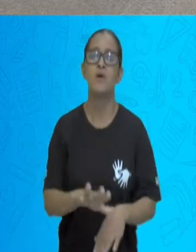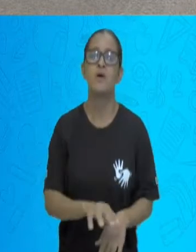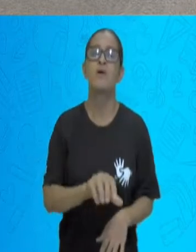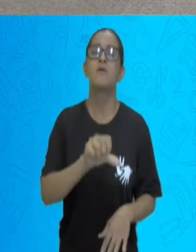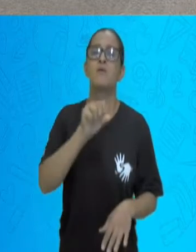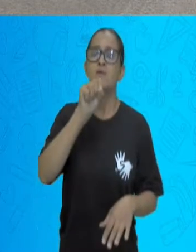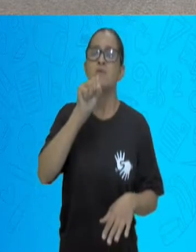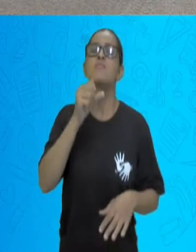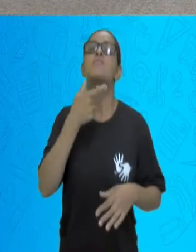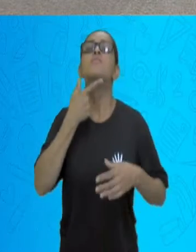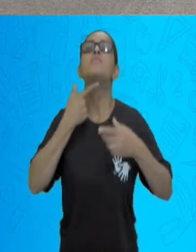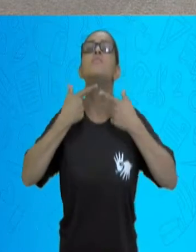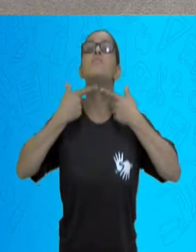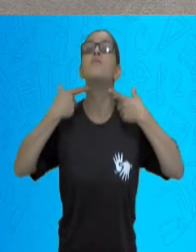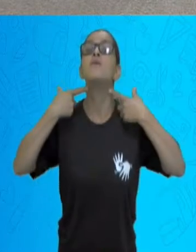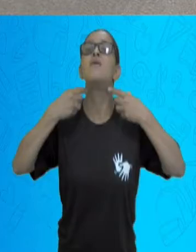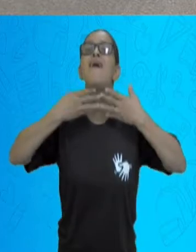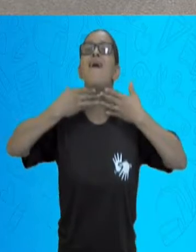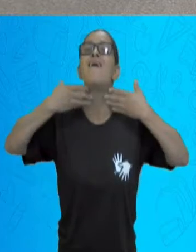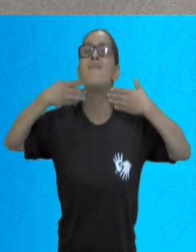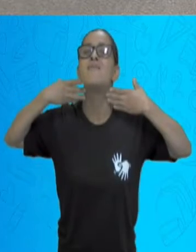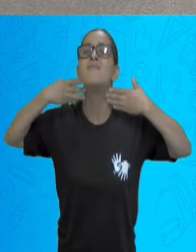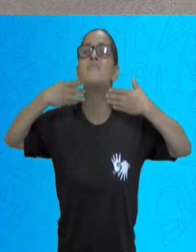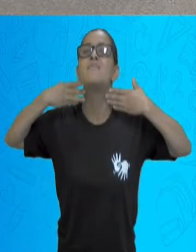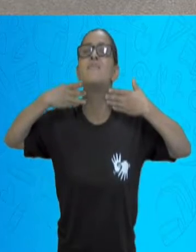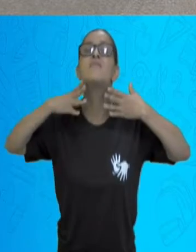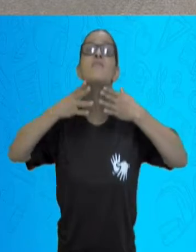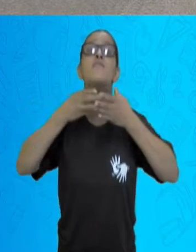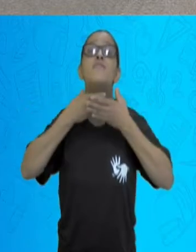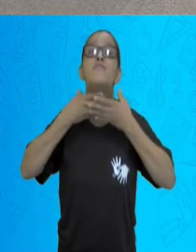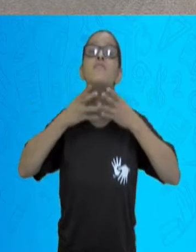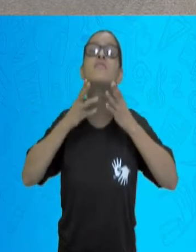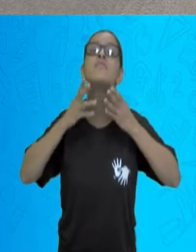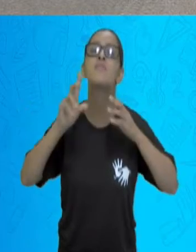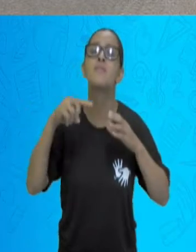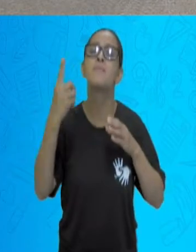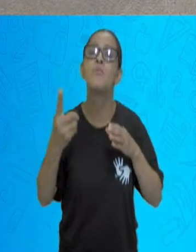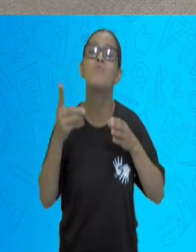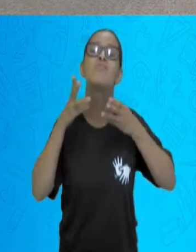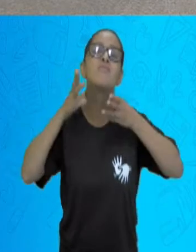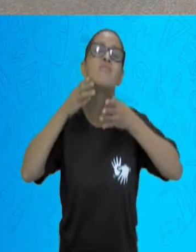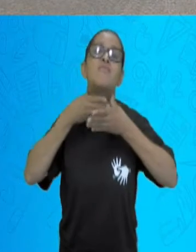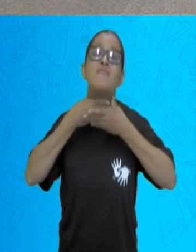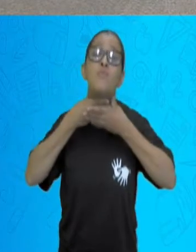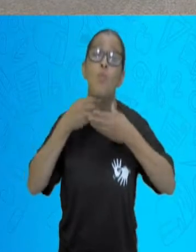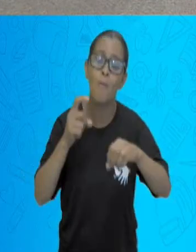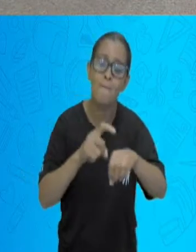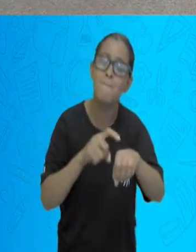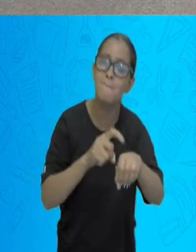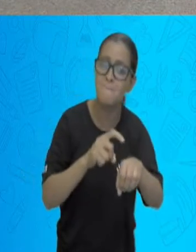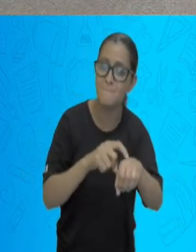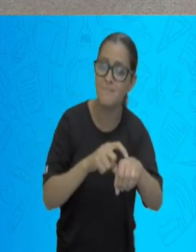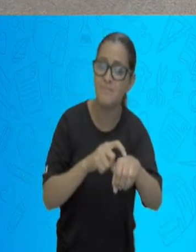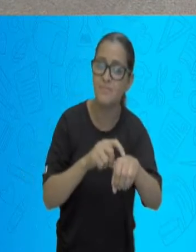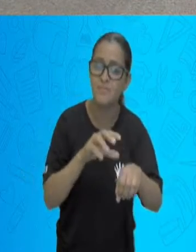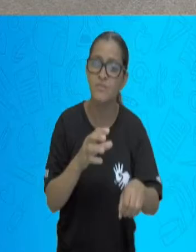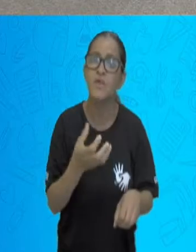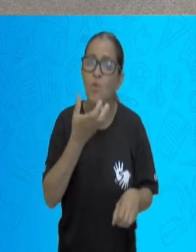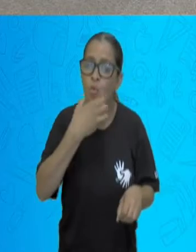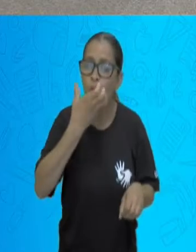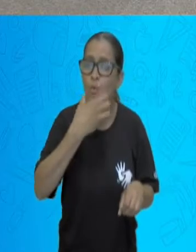ar passar e se fecha quando você está se alimentando, para que o alimento vá em direção ao